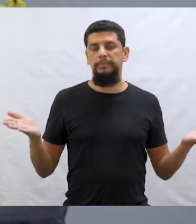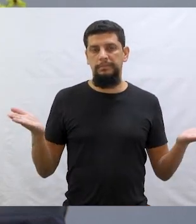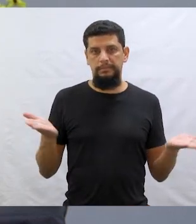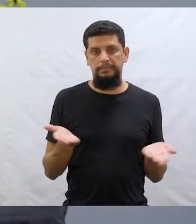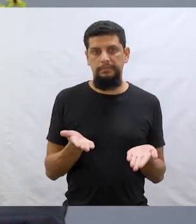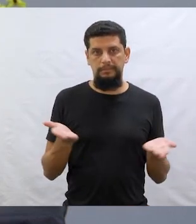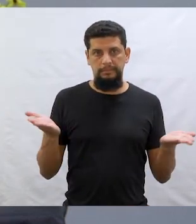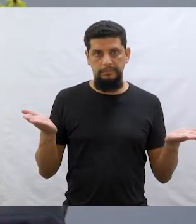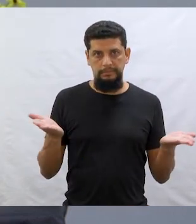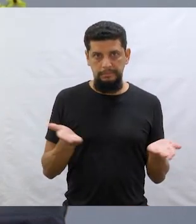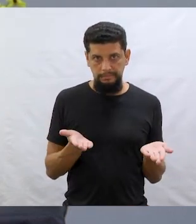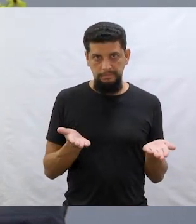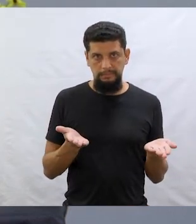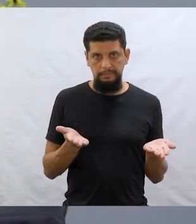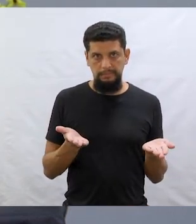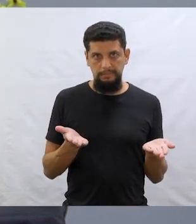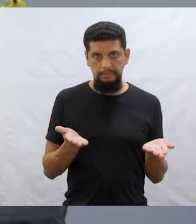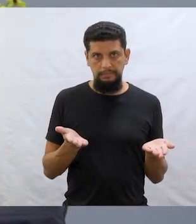Agora,